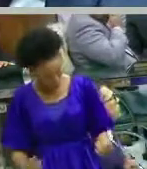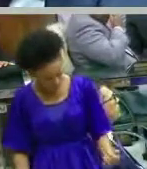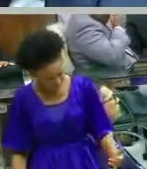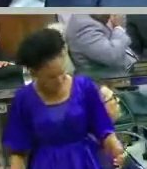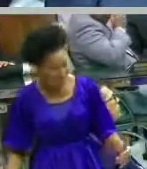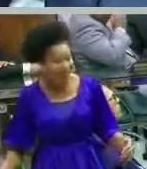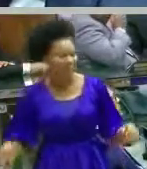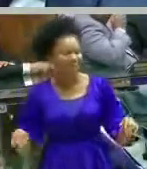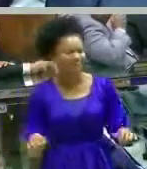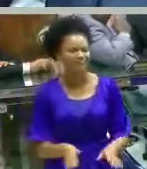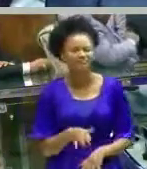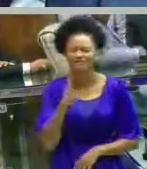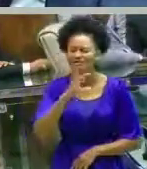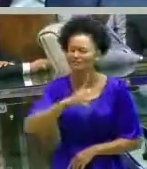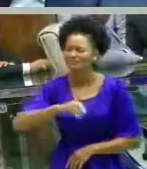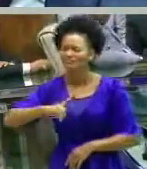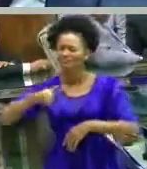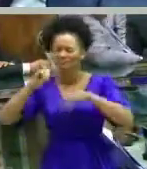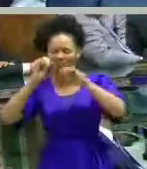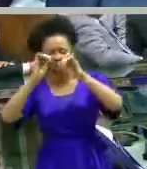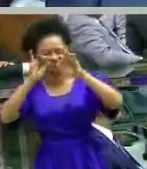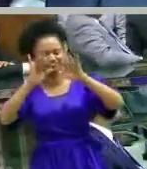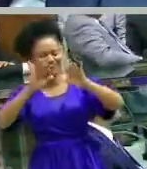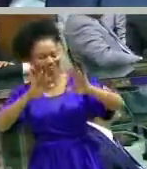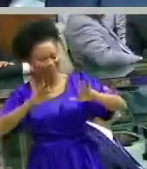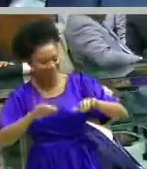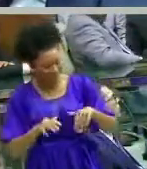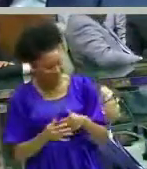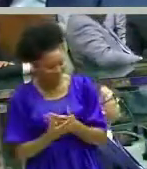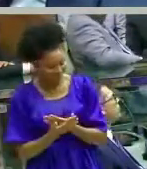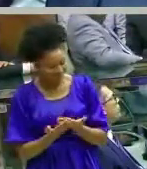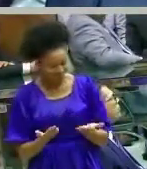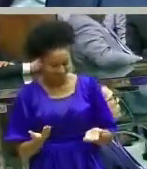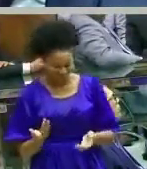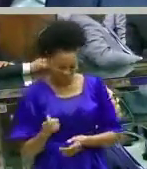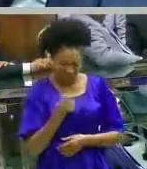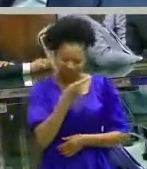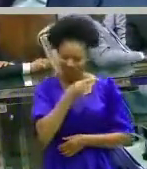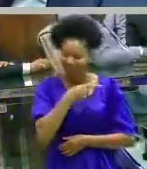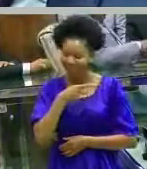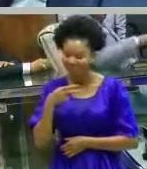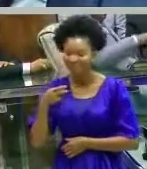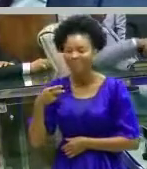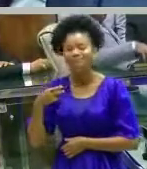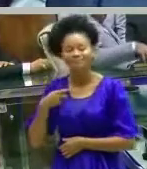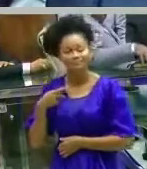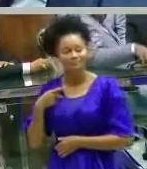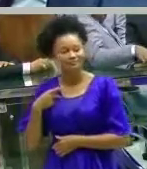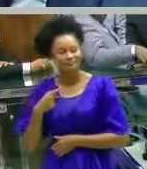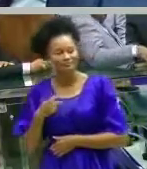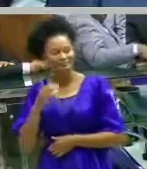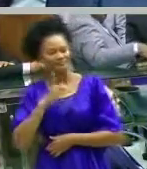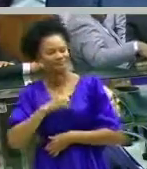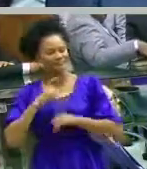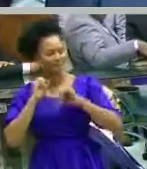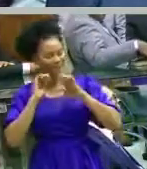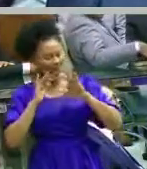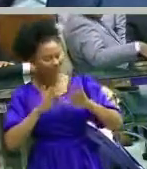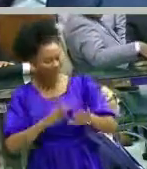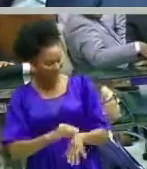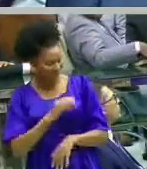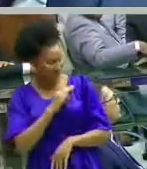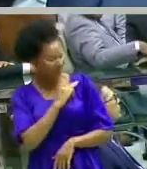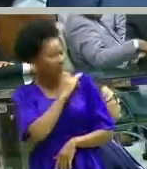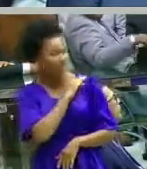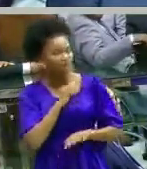Amém. Que Deus abençoe, pastor. Que Deus abençoe a todo o seu ministério, a